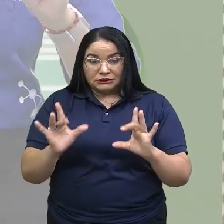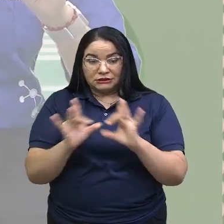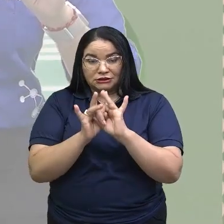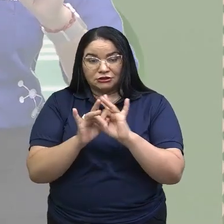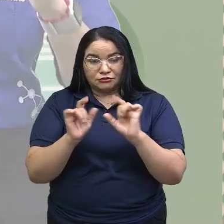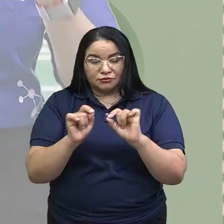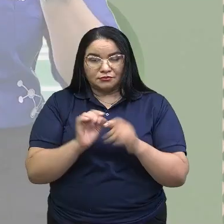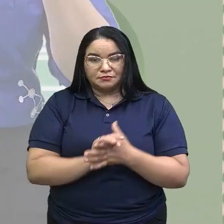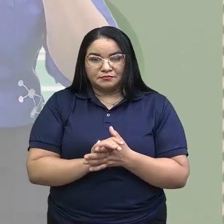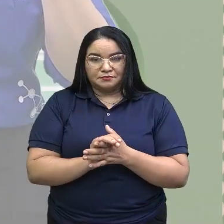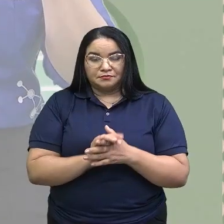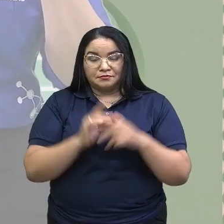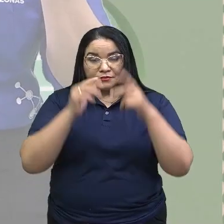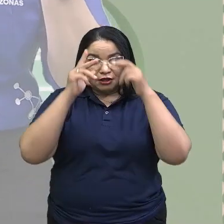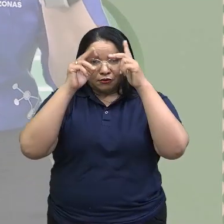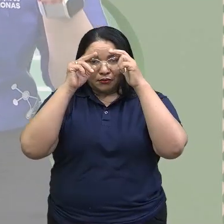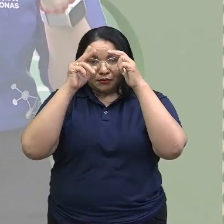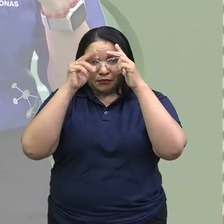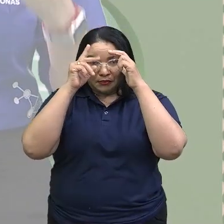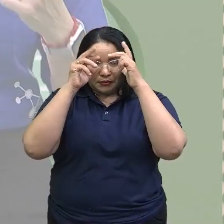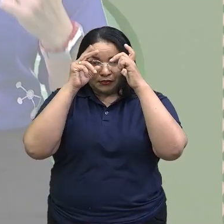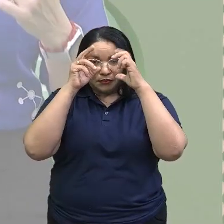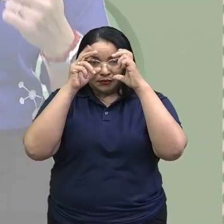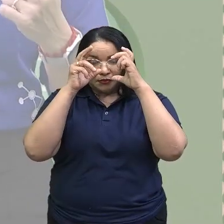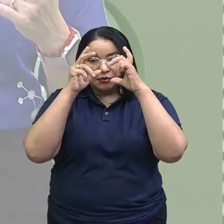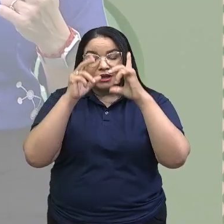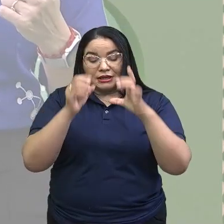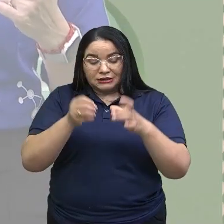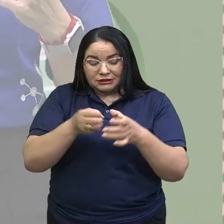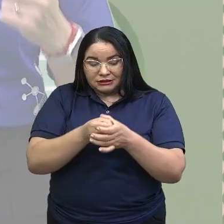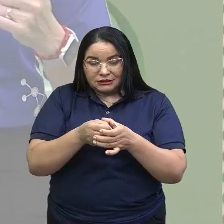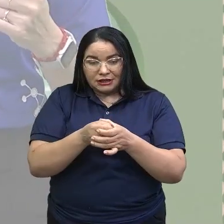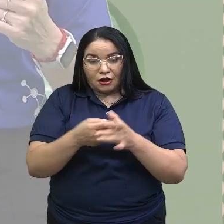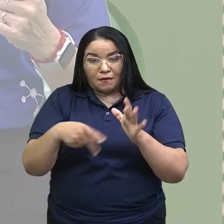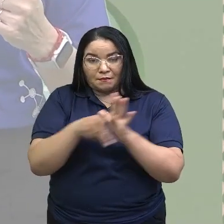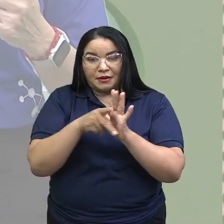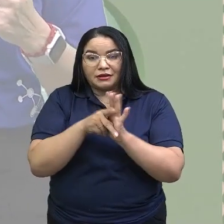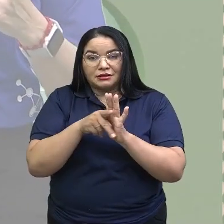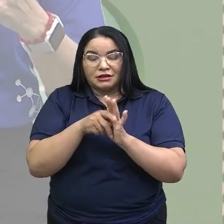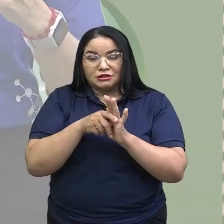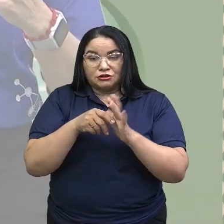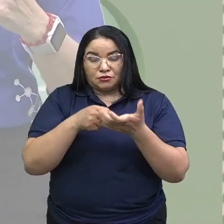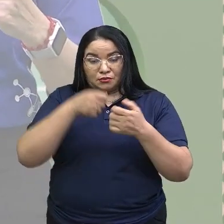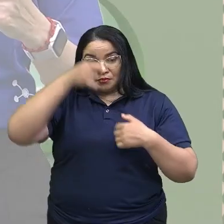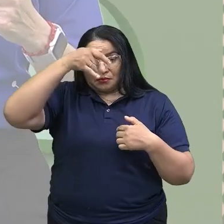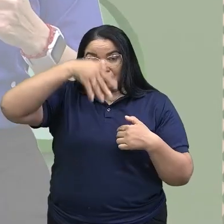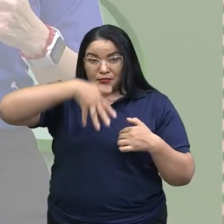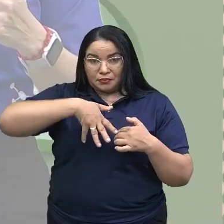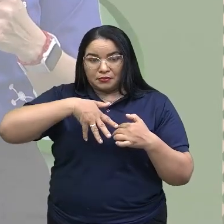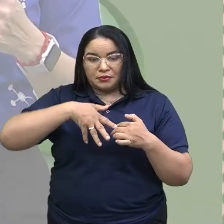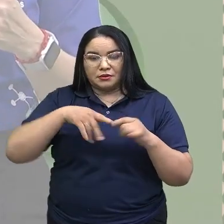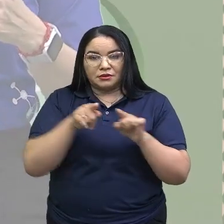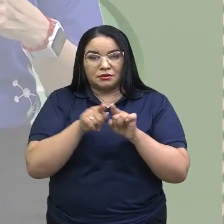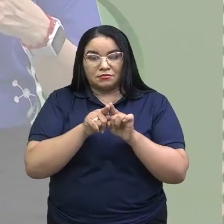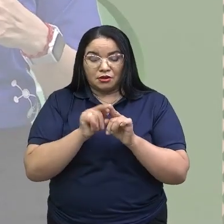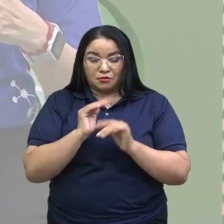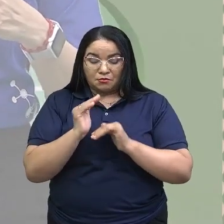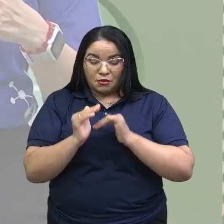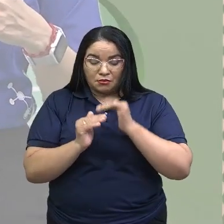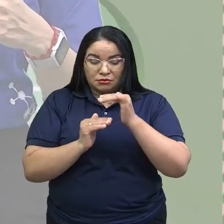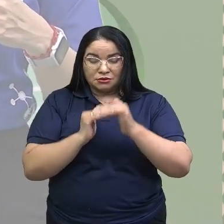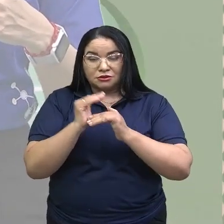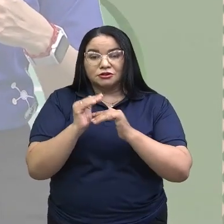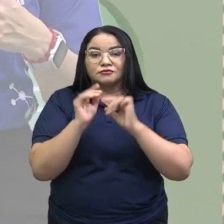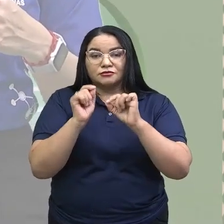ligadas. Neuro está relacionado com células do sistema nervoso e degenerativo porque é algo que é progressivo, que vai